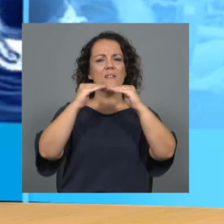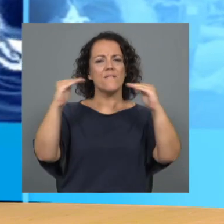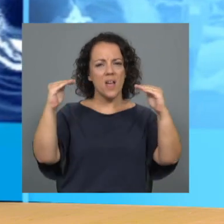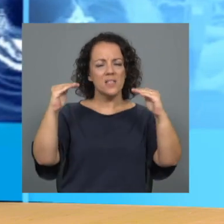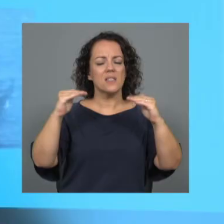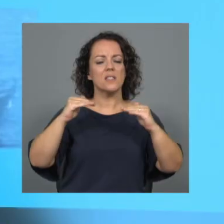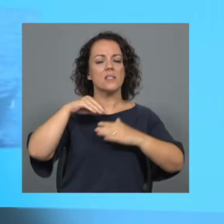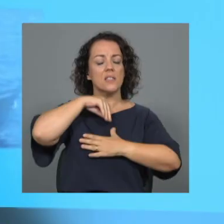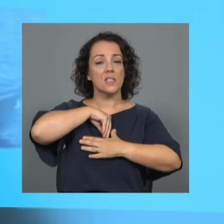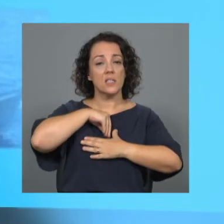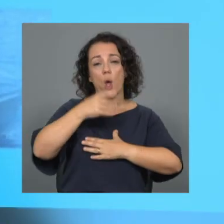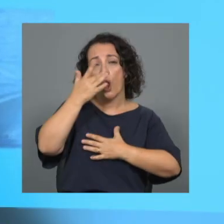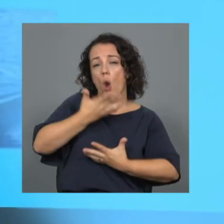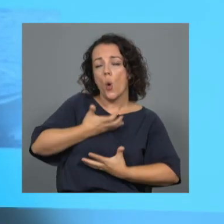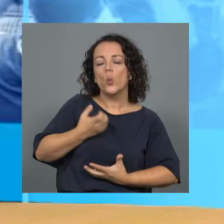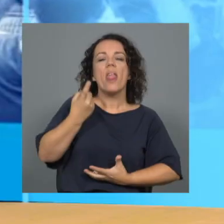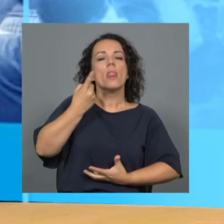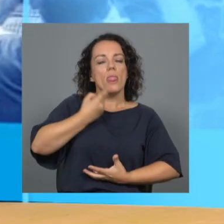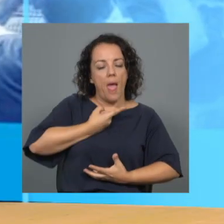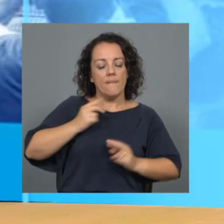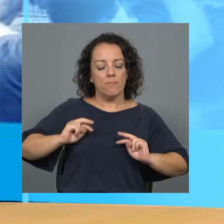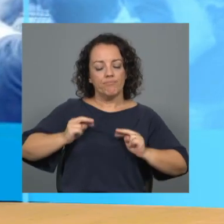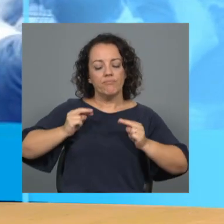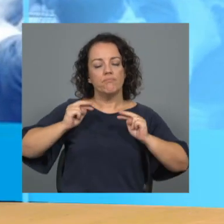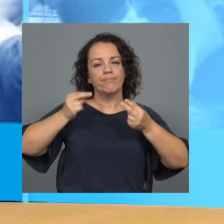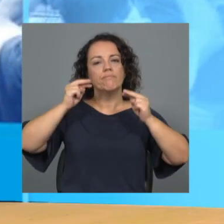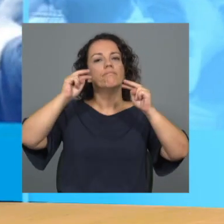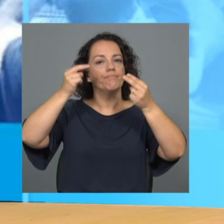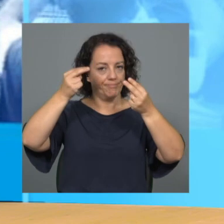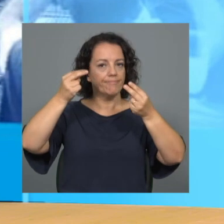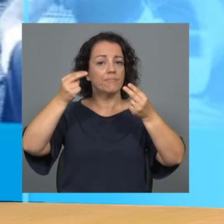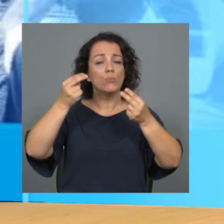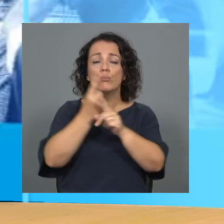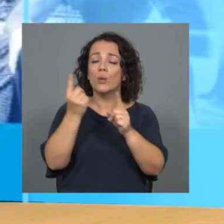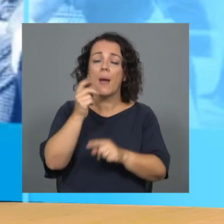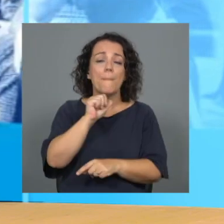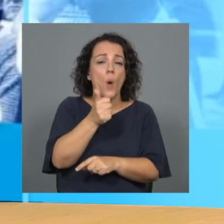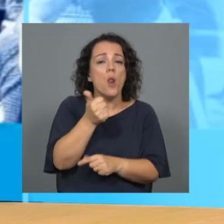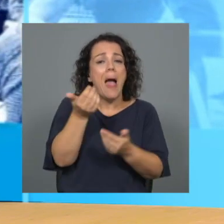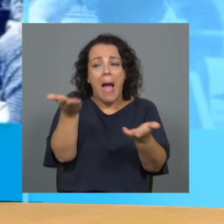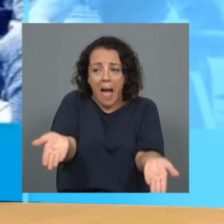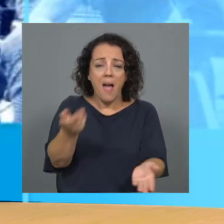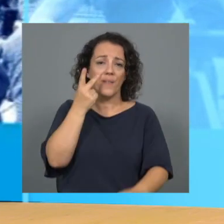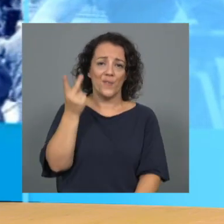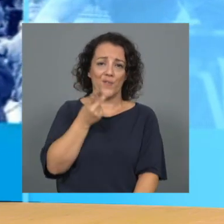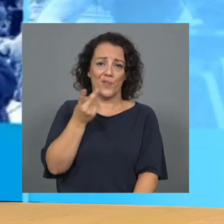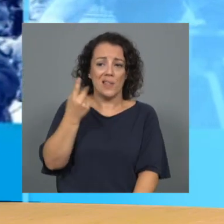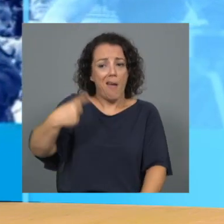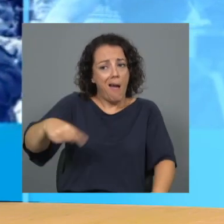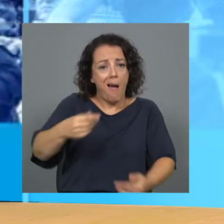é viver a cada momento e a morte está presente na nossa vida e deixar que ela aconteça, e claro,